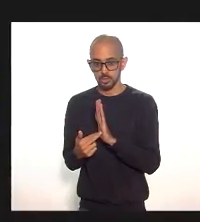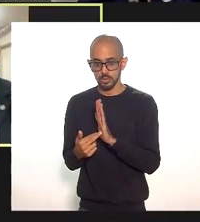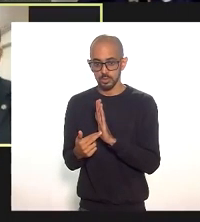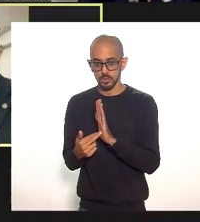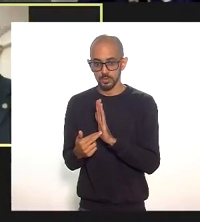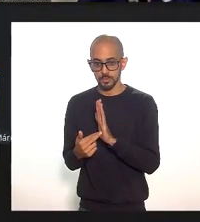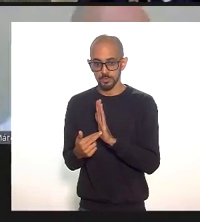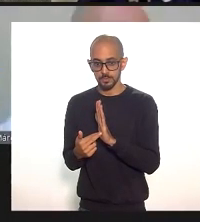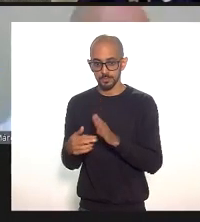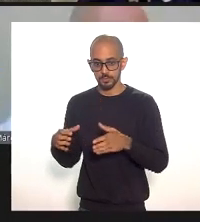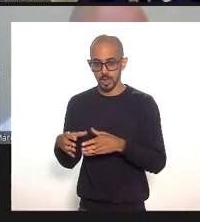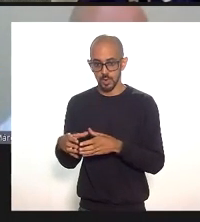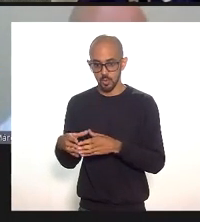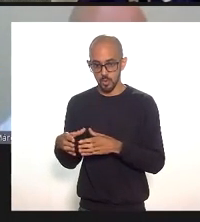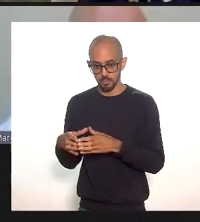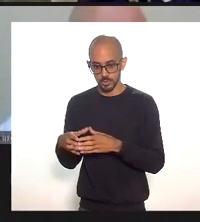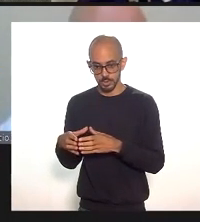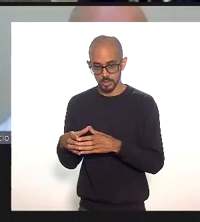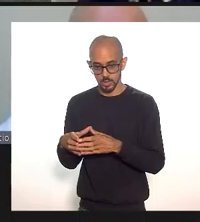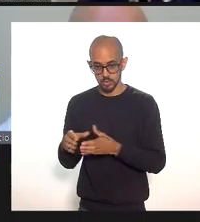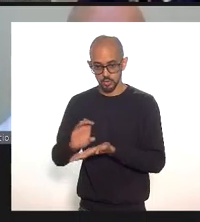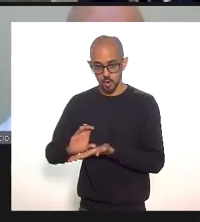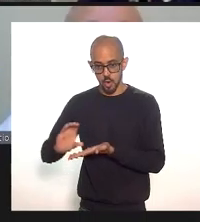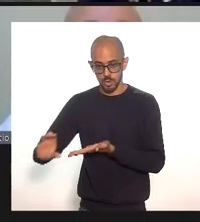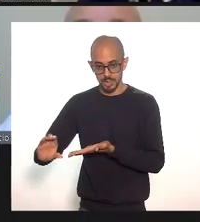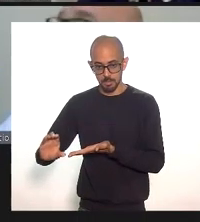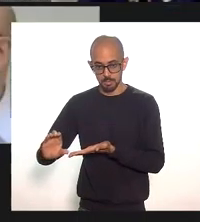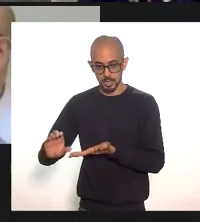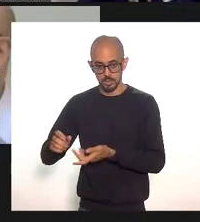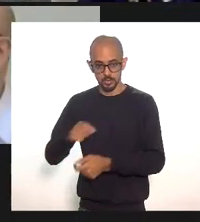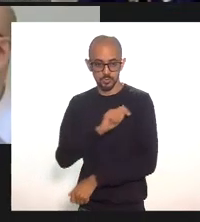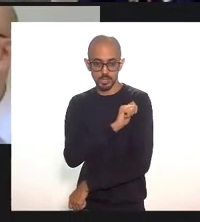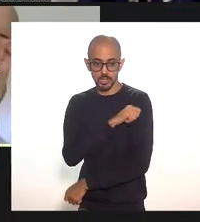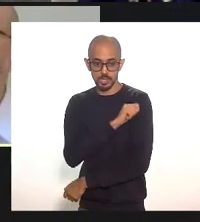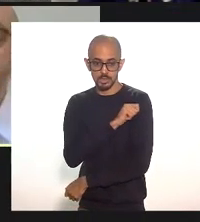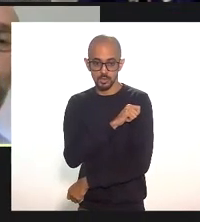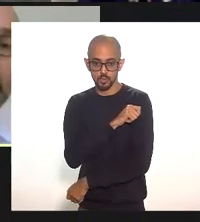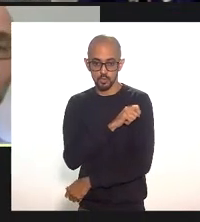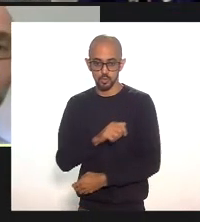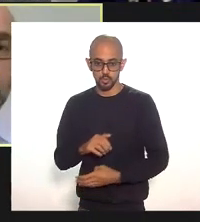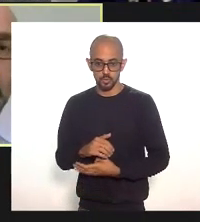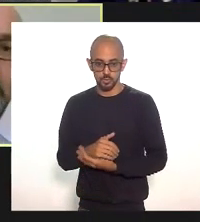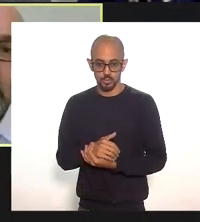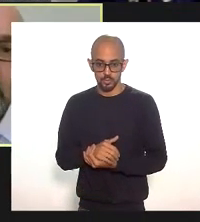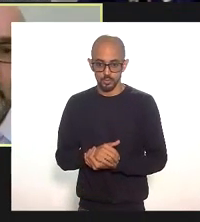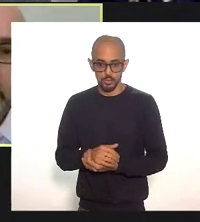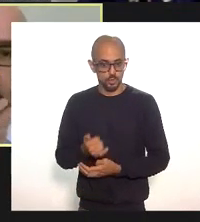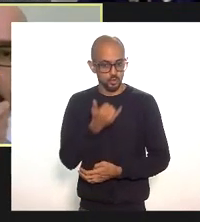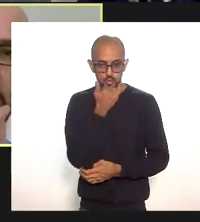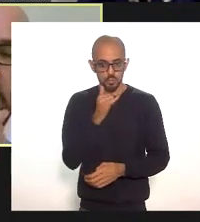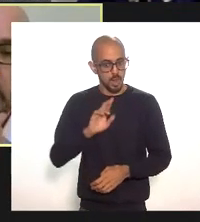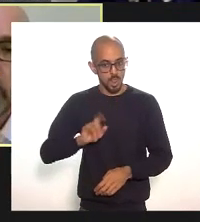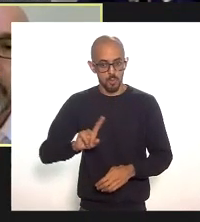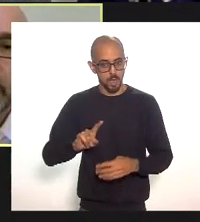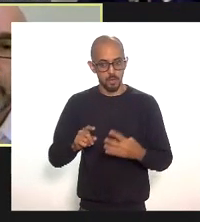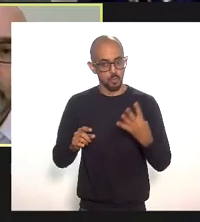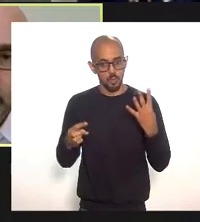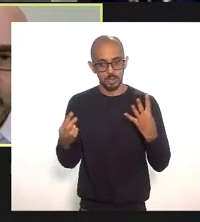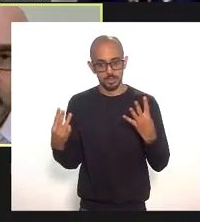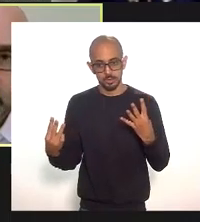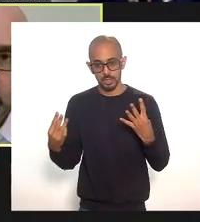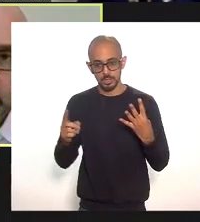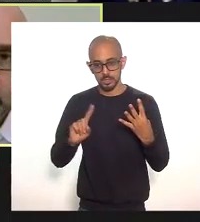Foi na comissão de orçamento, finanças e fiscalização. Não foi 4-3, não, senhora presidente. O CCJ é